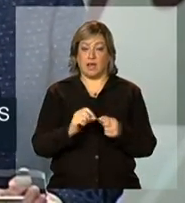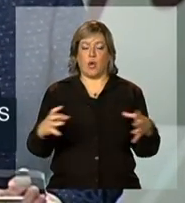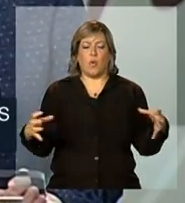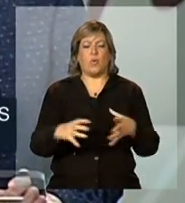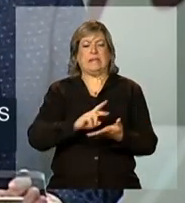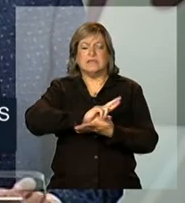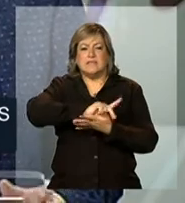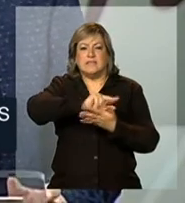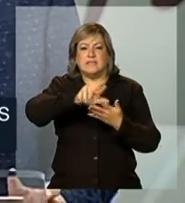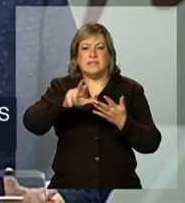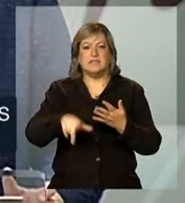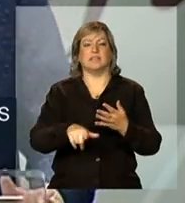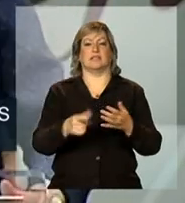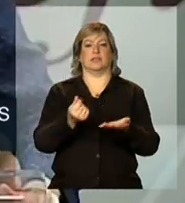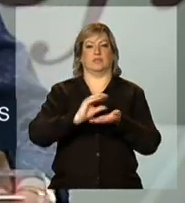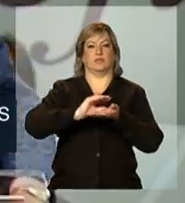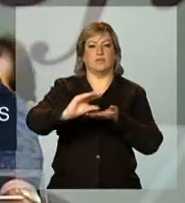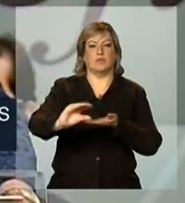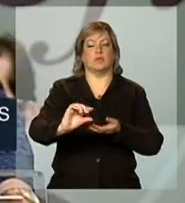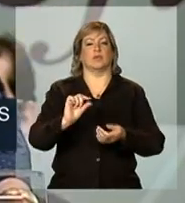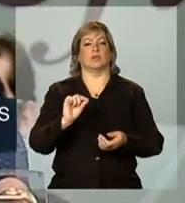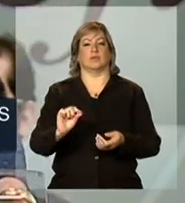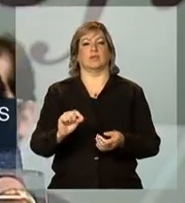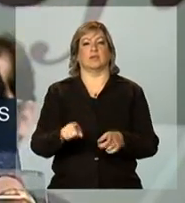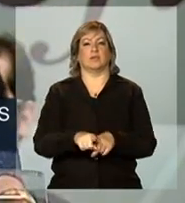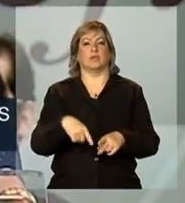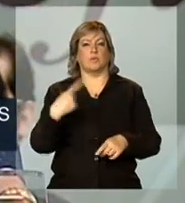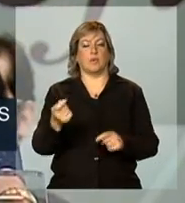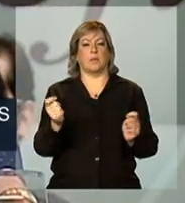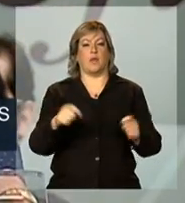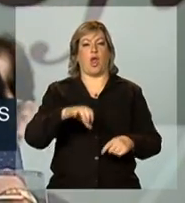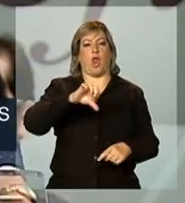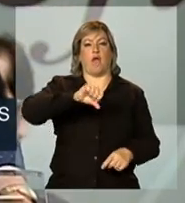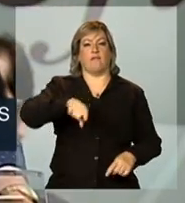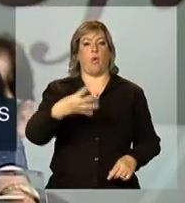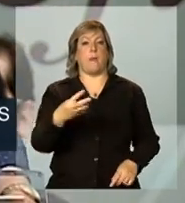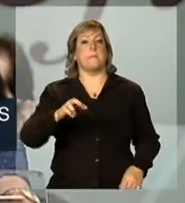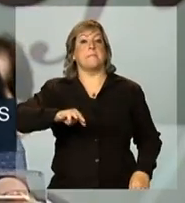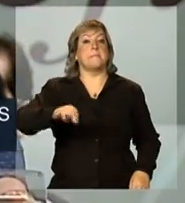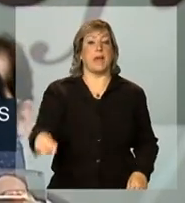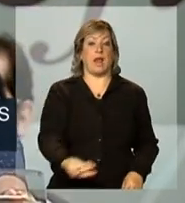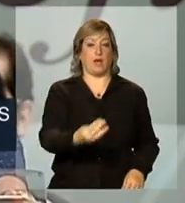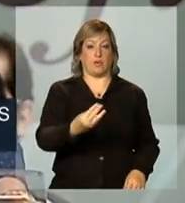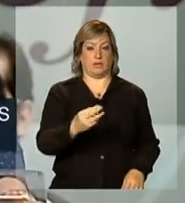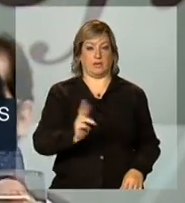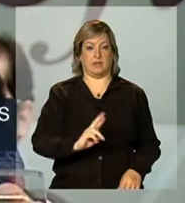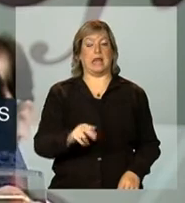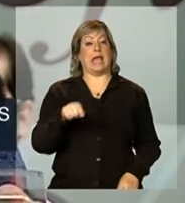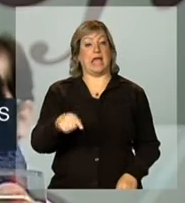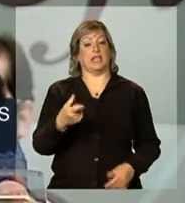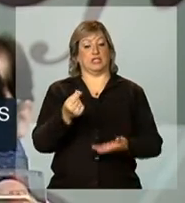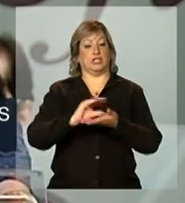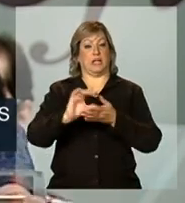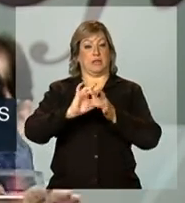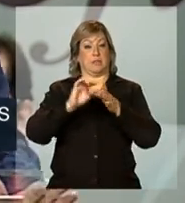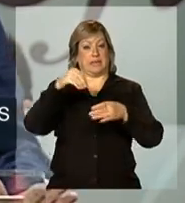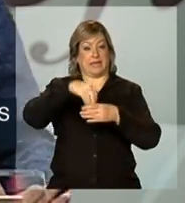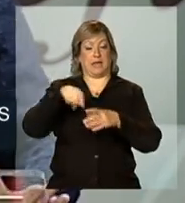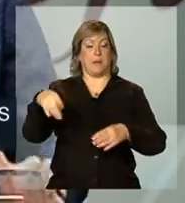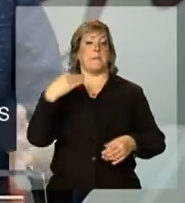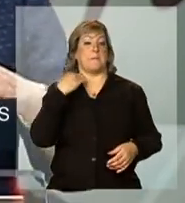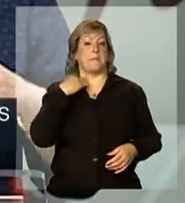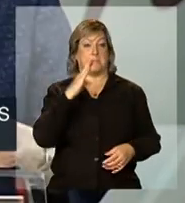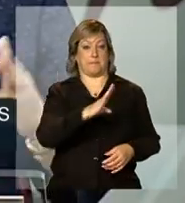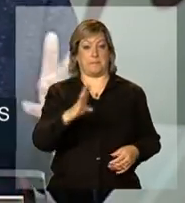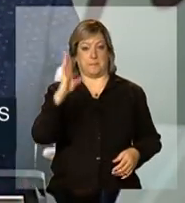conjunto de operações e financiou até agora 9,4 milhões. Os recursos disponíveis no Banco do